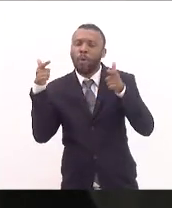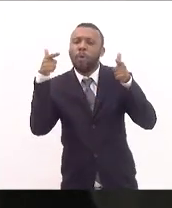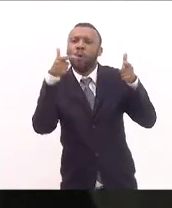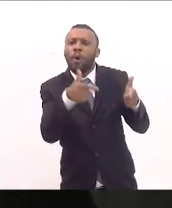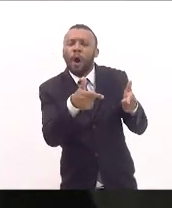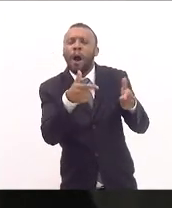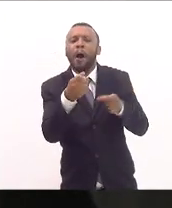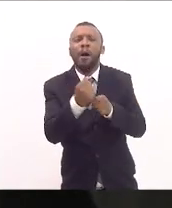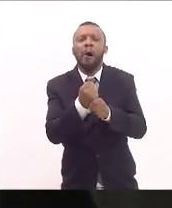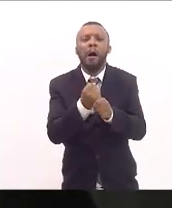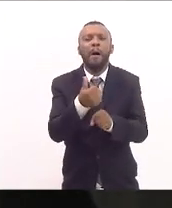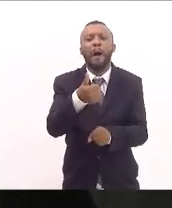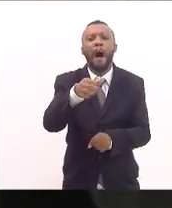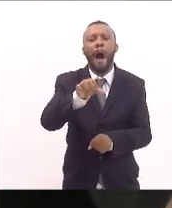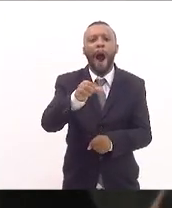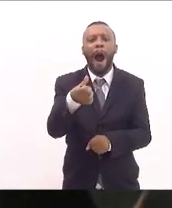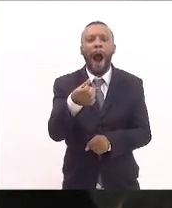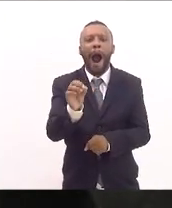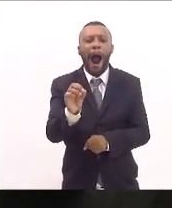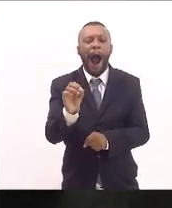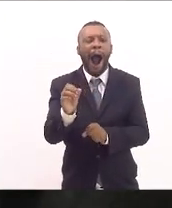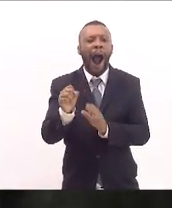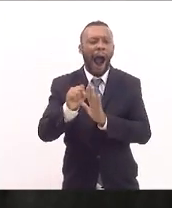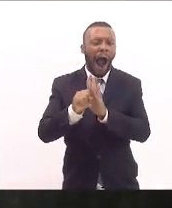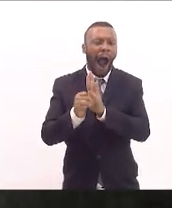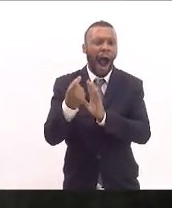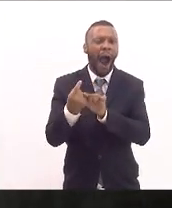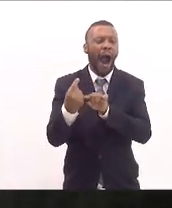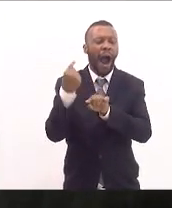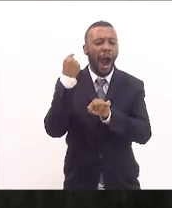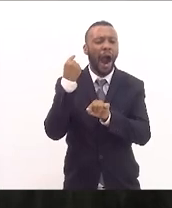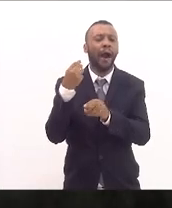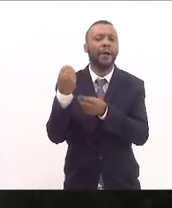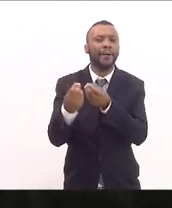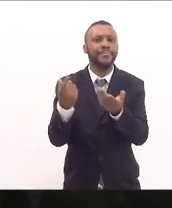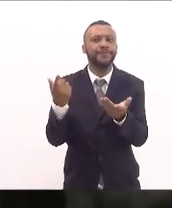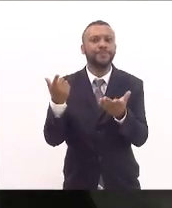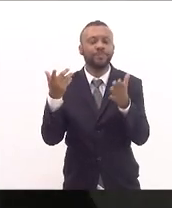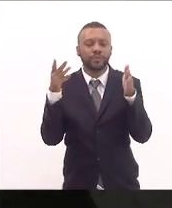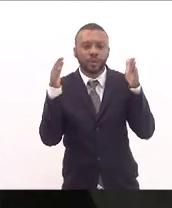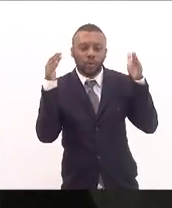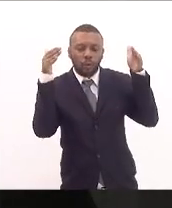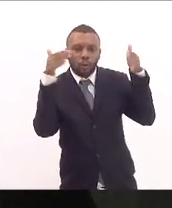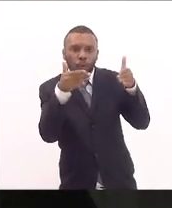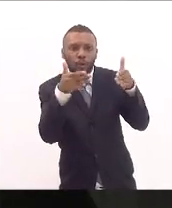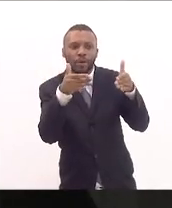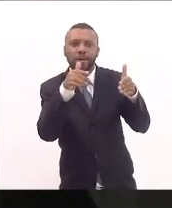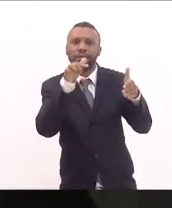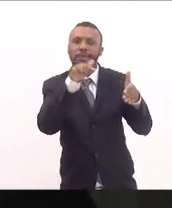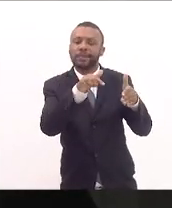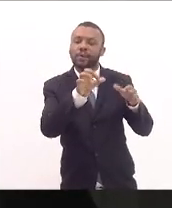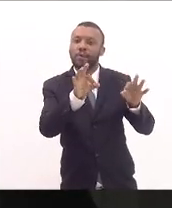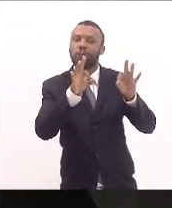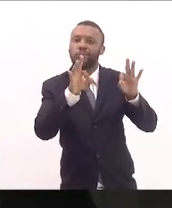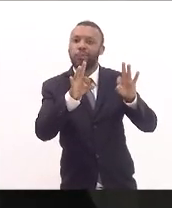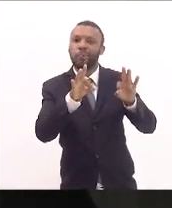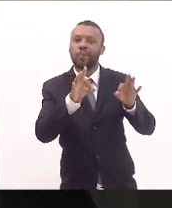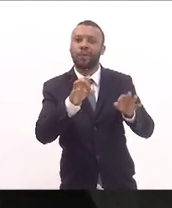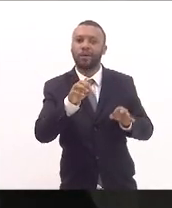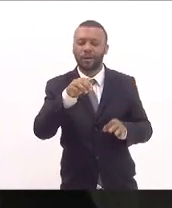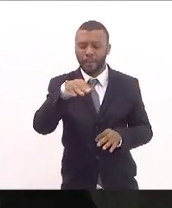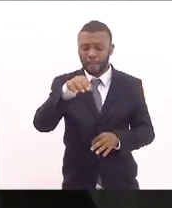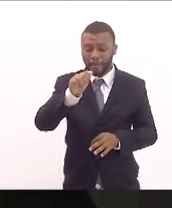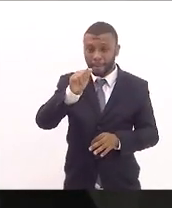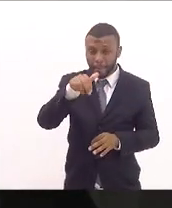nos anos 60 do século passado como Manchester Fluminense Olha aí E por que que era